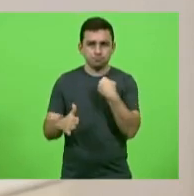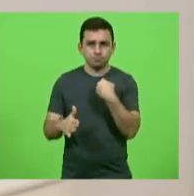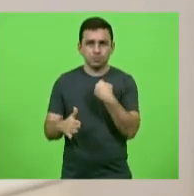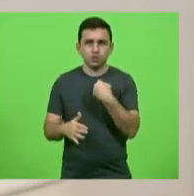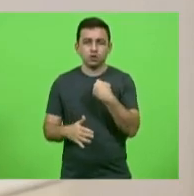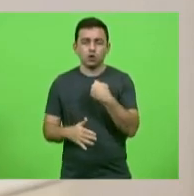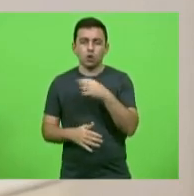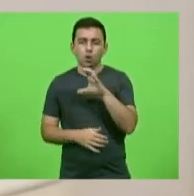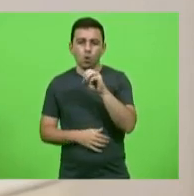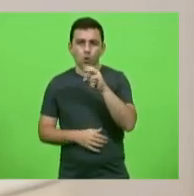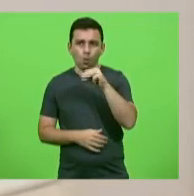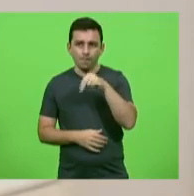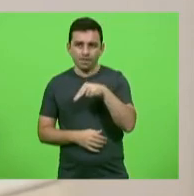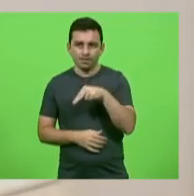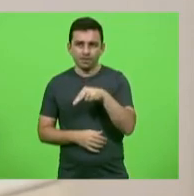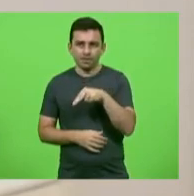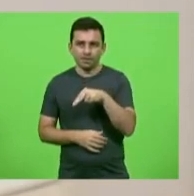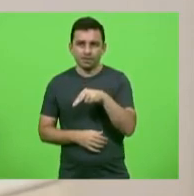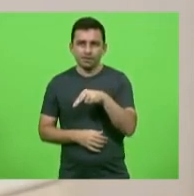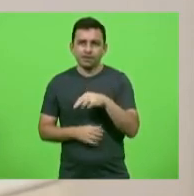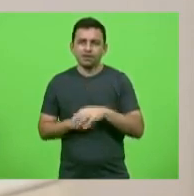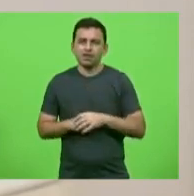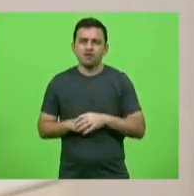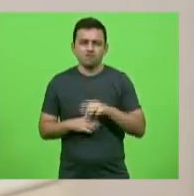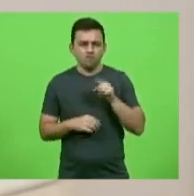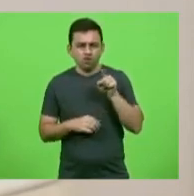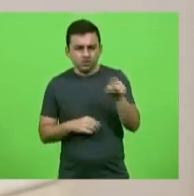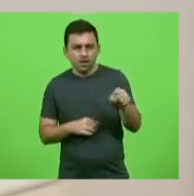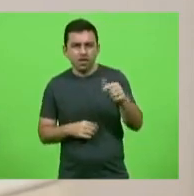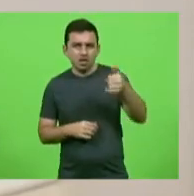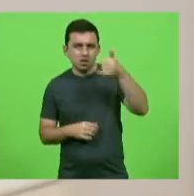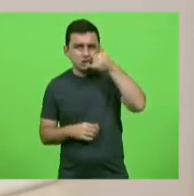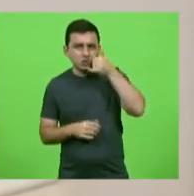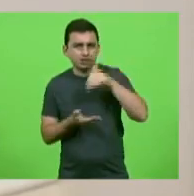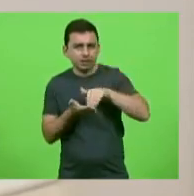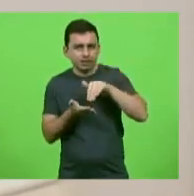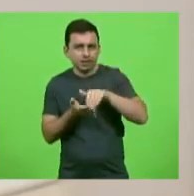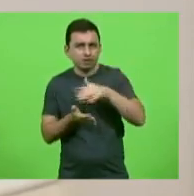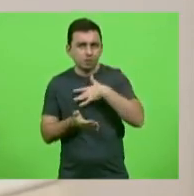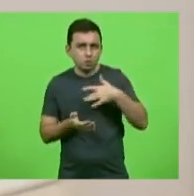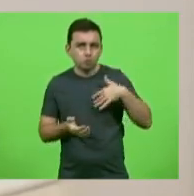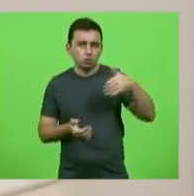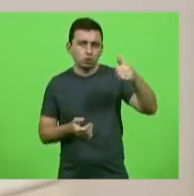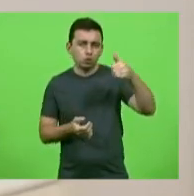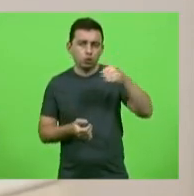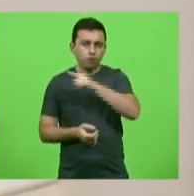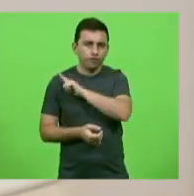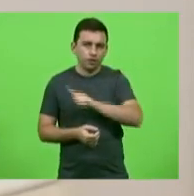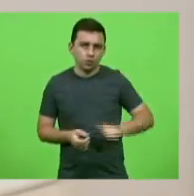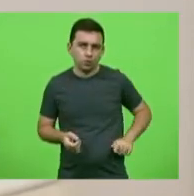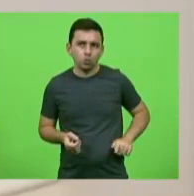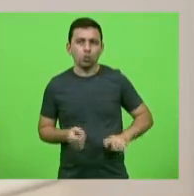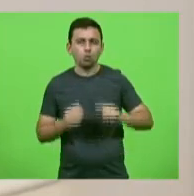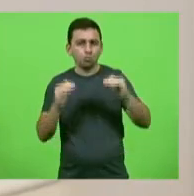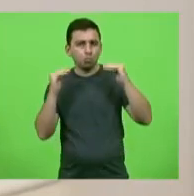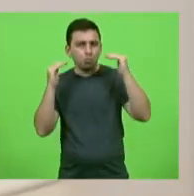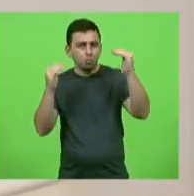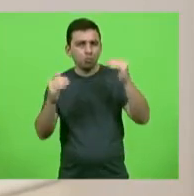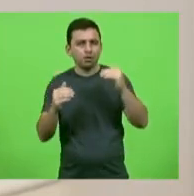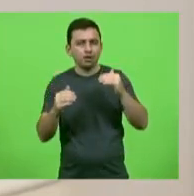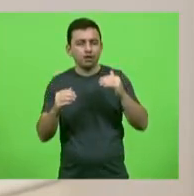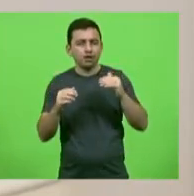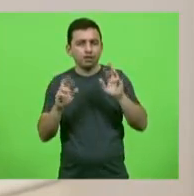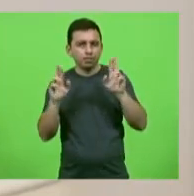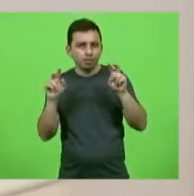Comim, se recebeu ligação do secretário de saúde, do governador ou qualquer autoridade a respeito